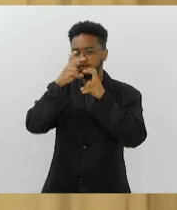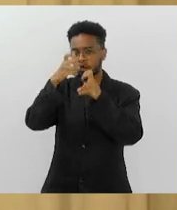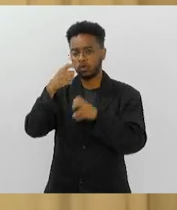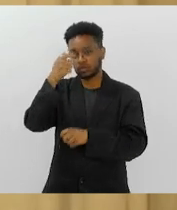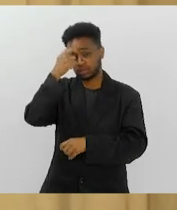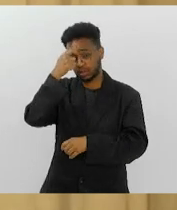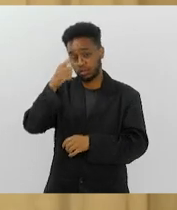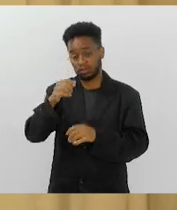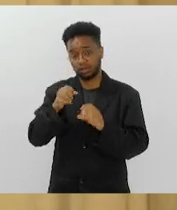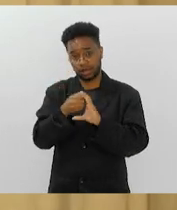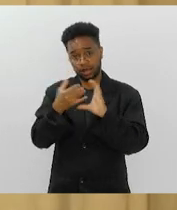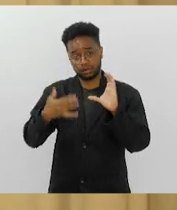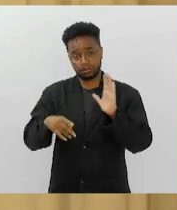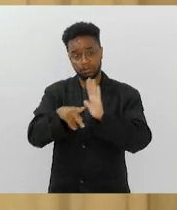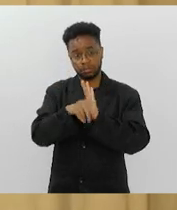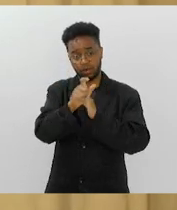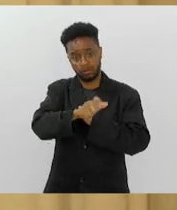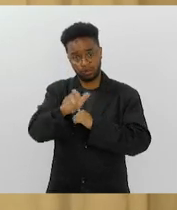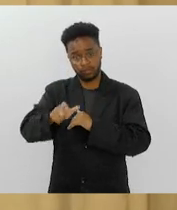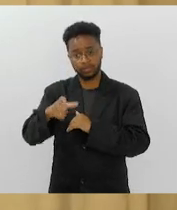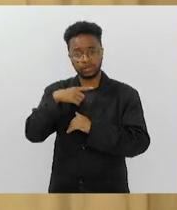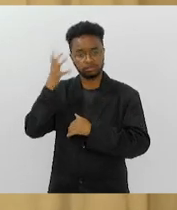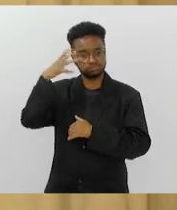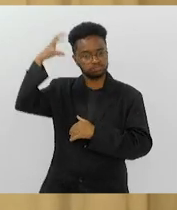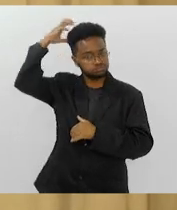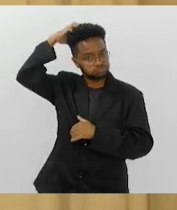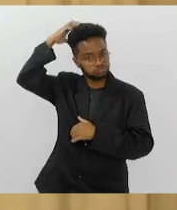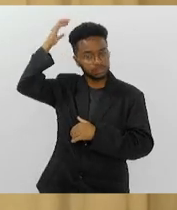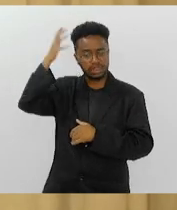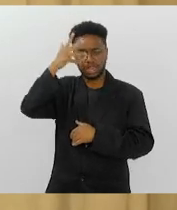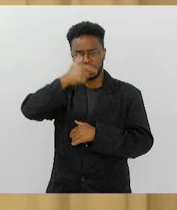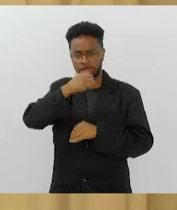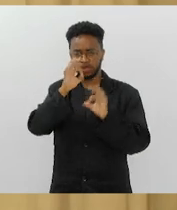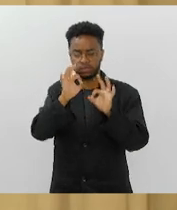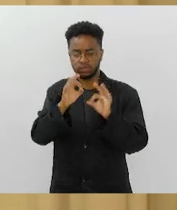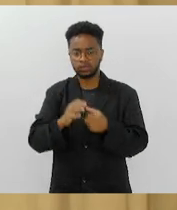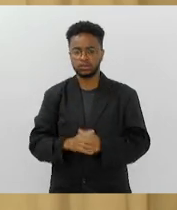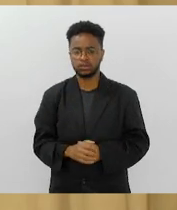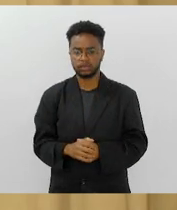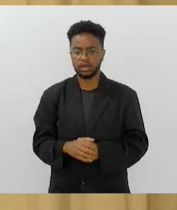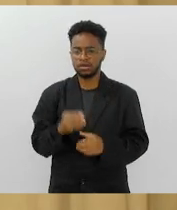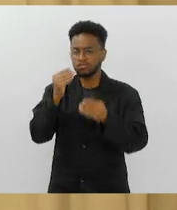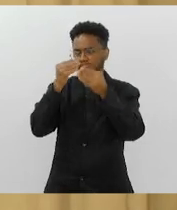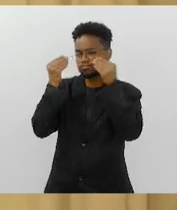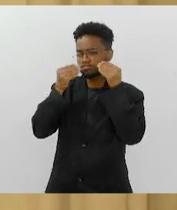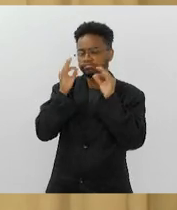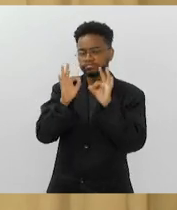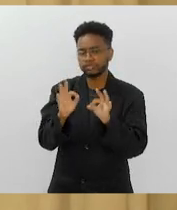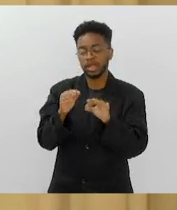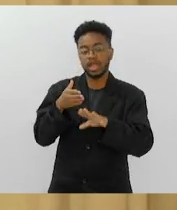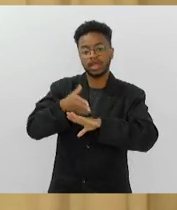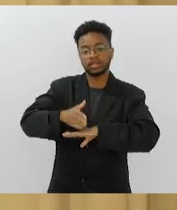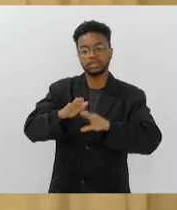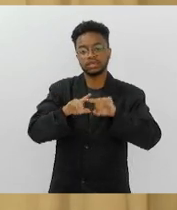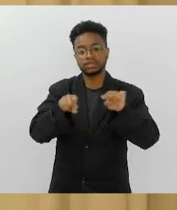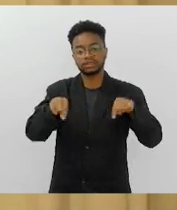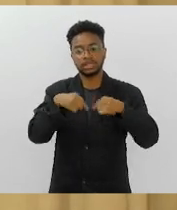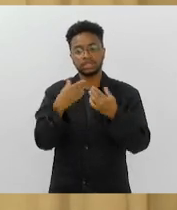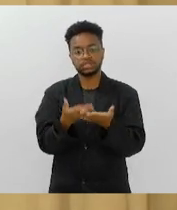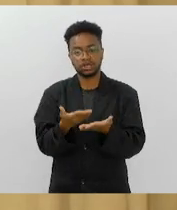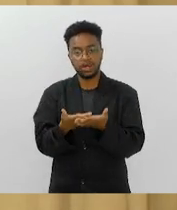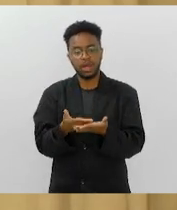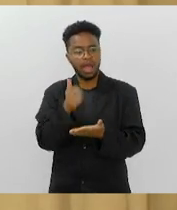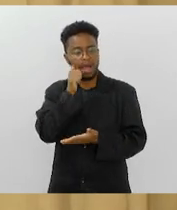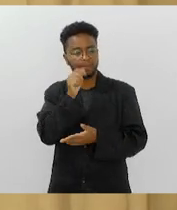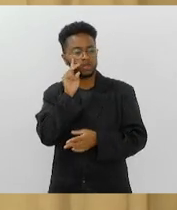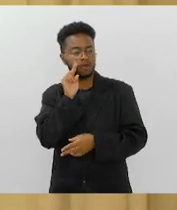é característico dela, com aquele coque lindo, né, super maquiadas, entra na sala de aula, as meninas